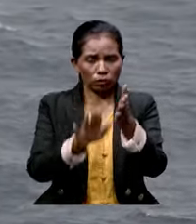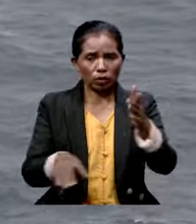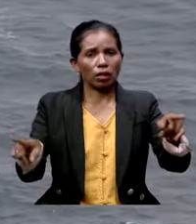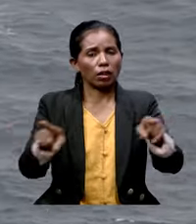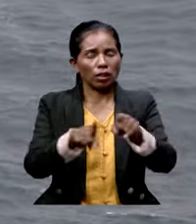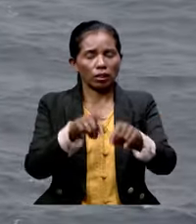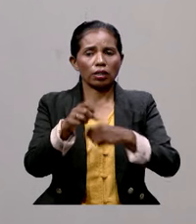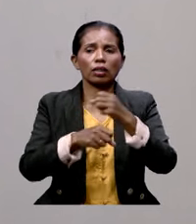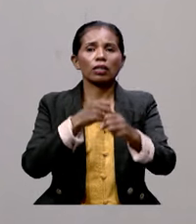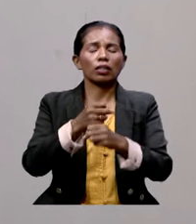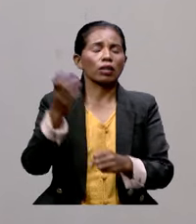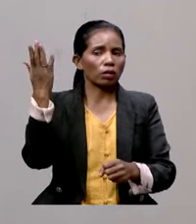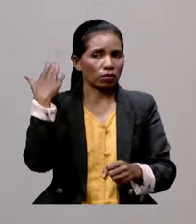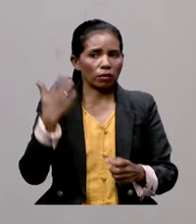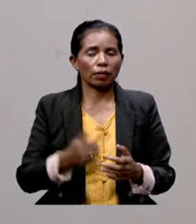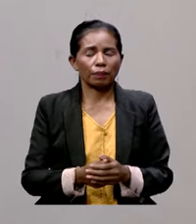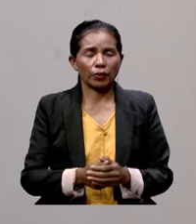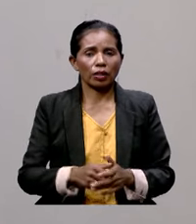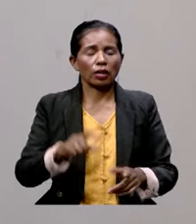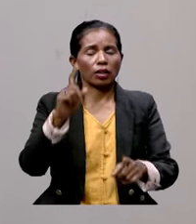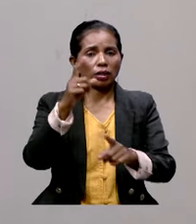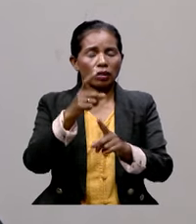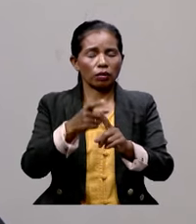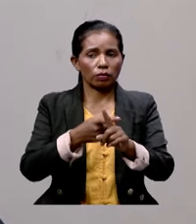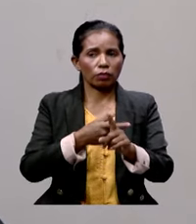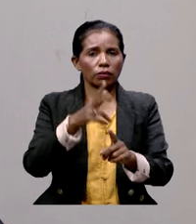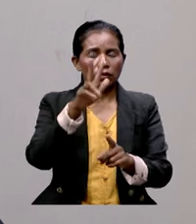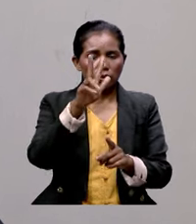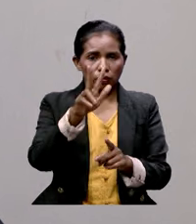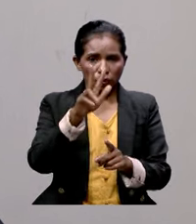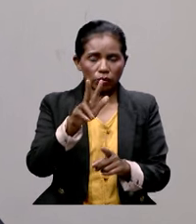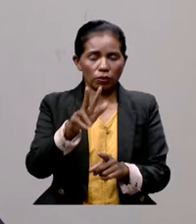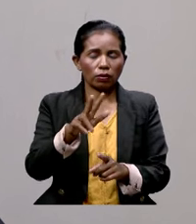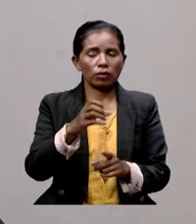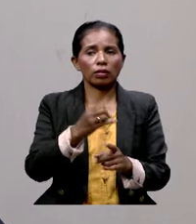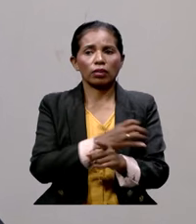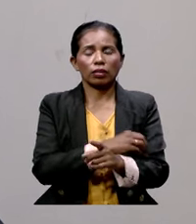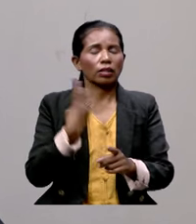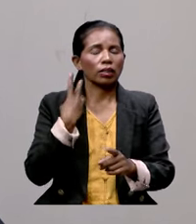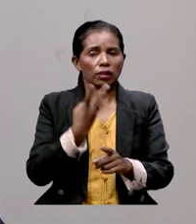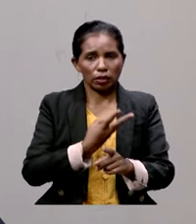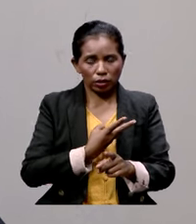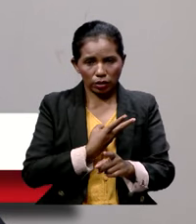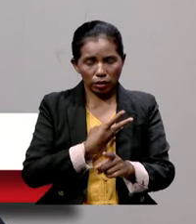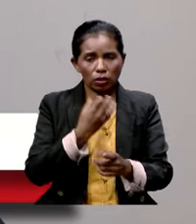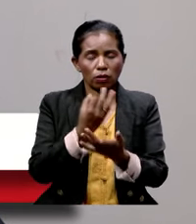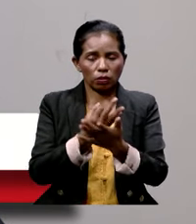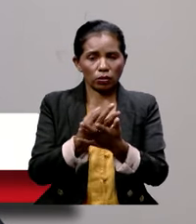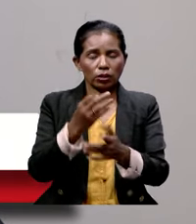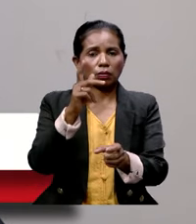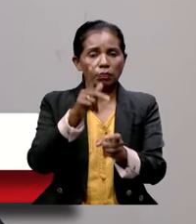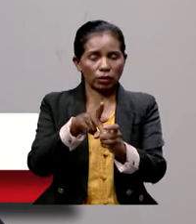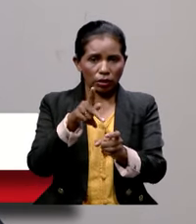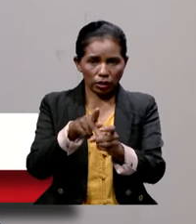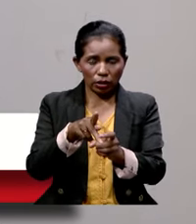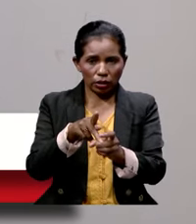Tinan antes. E a período trimestral primeiro 2024 Nian, Ita nina retorno investimento si fundo minaraine